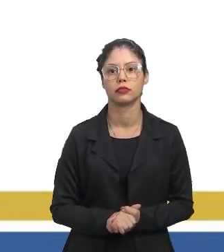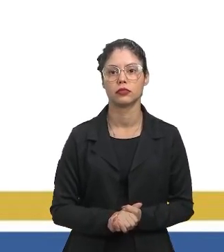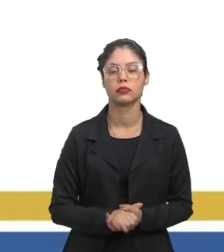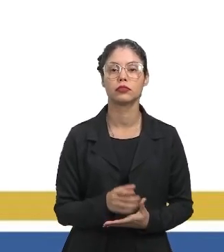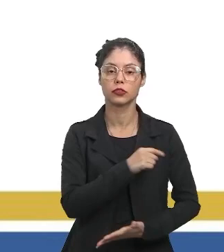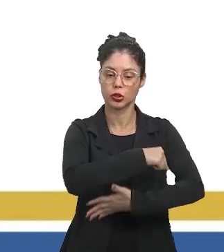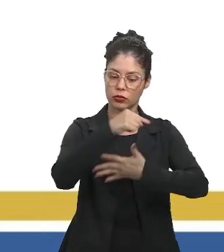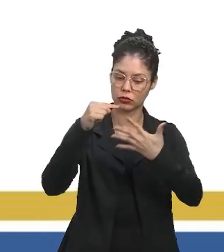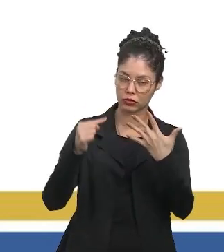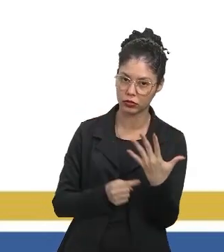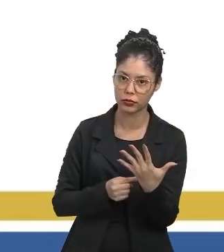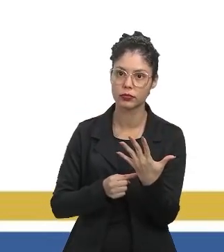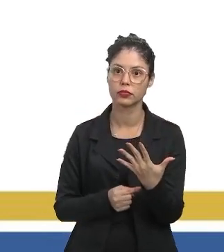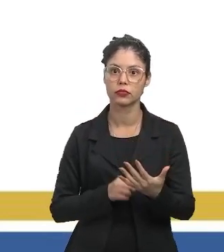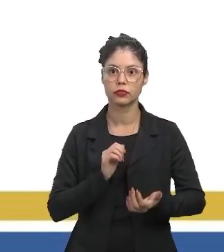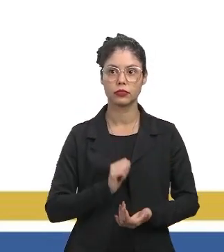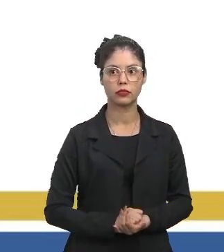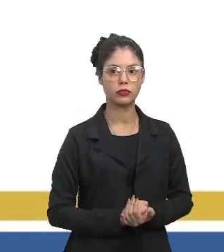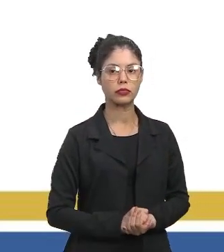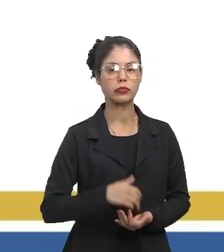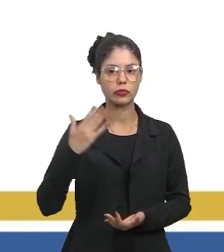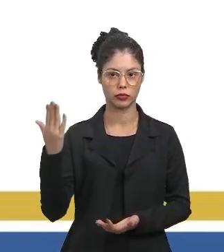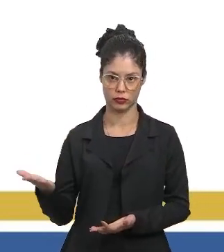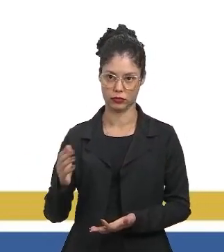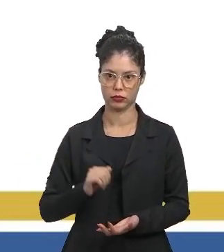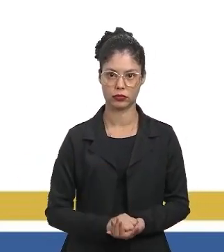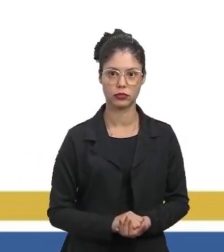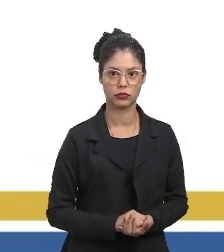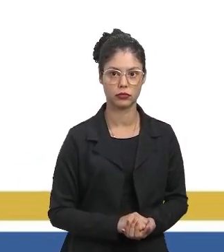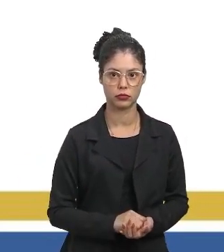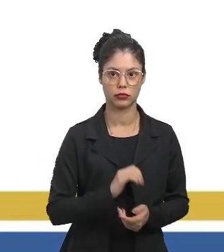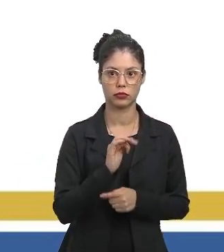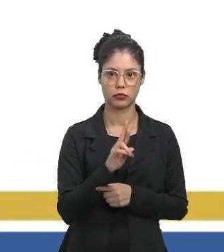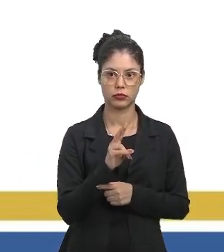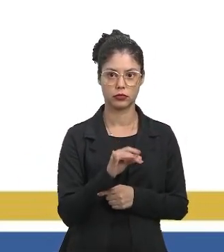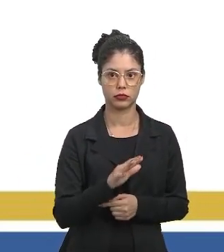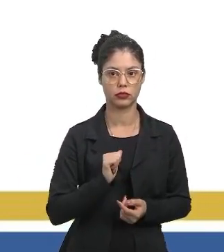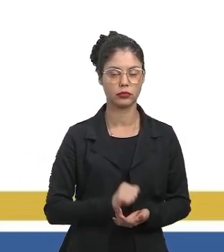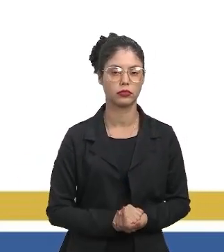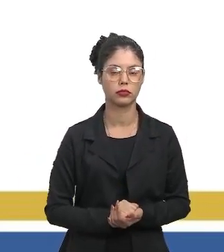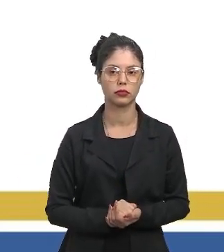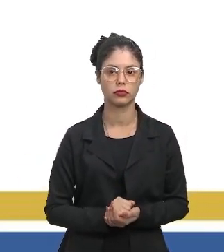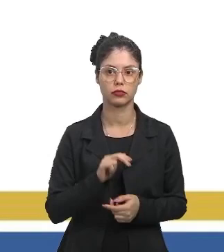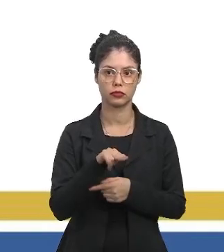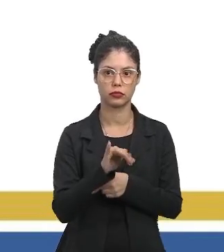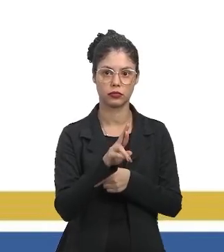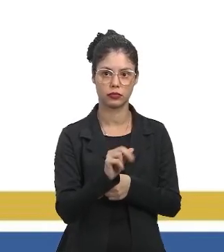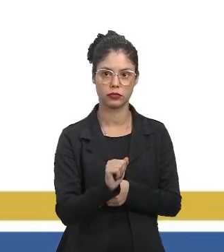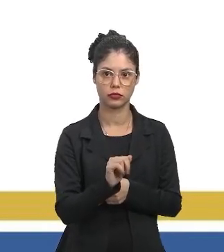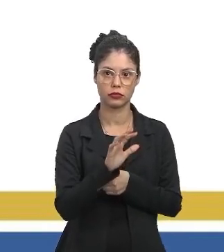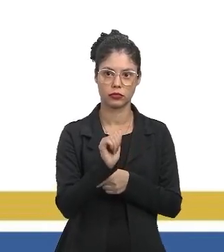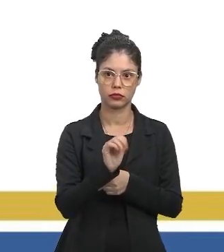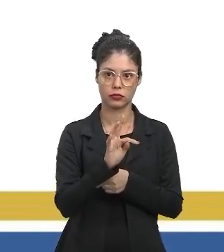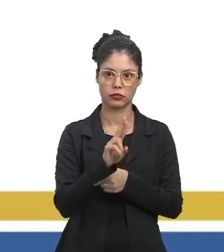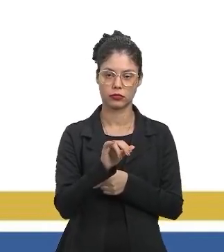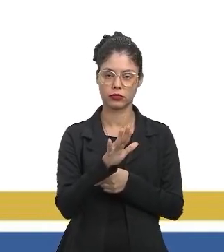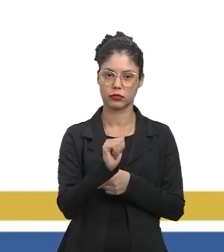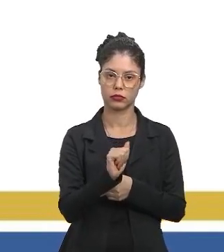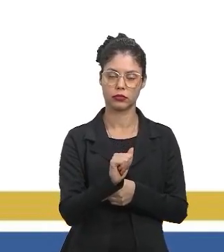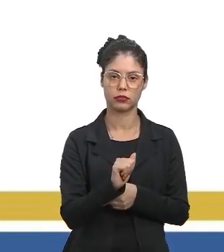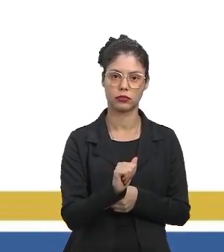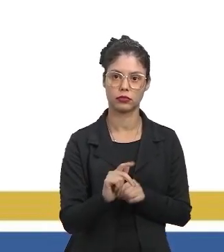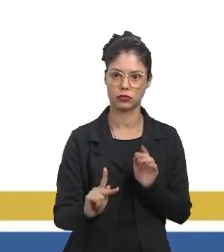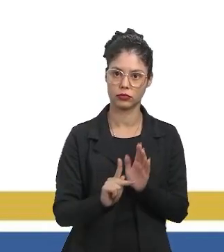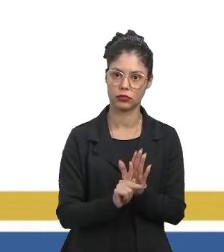Os tipos de vacinação, e aí a gente tem atenuada e inativada. Atenuada é quando o